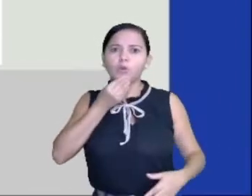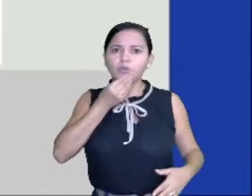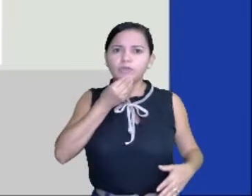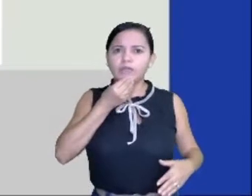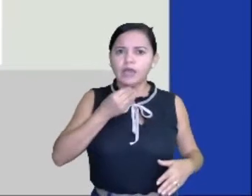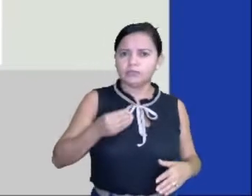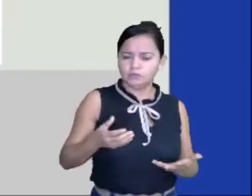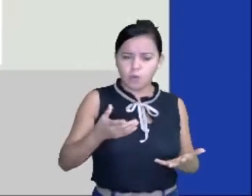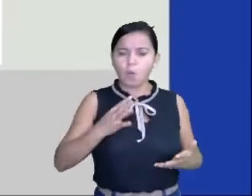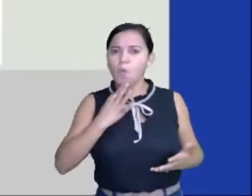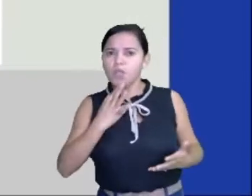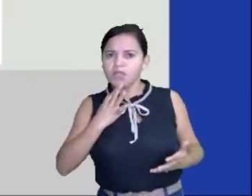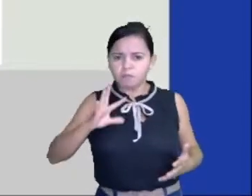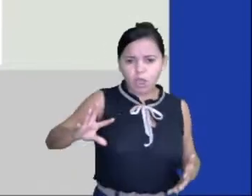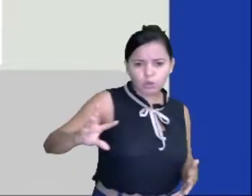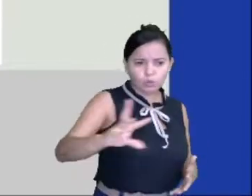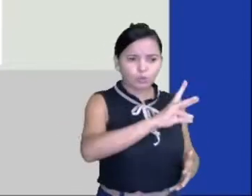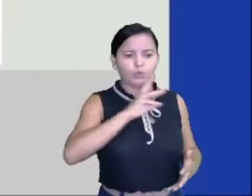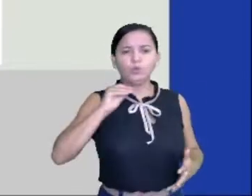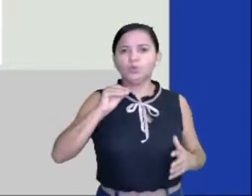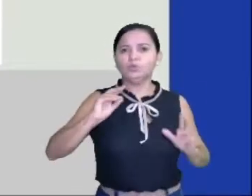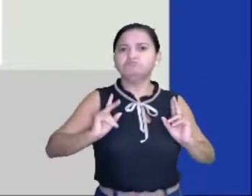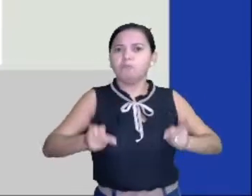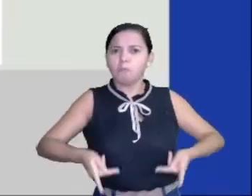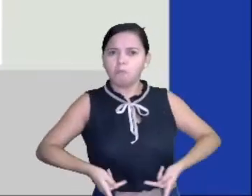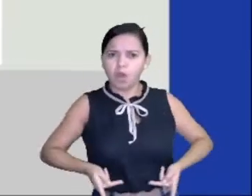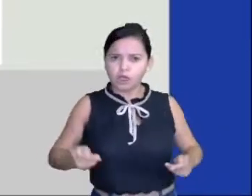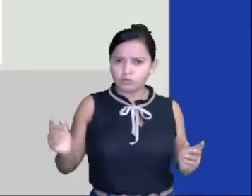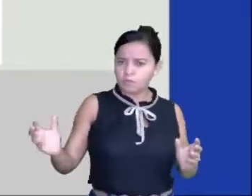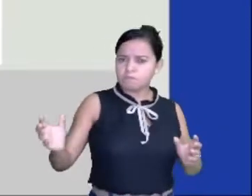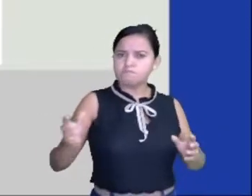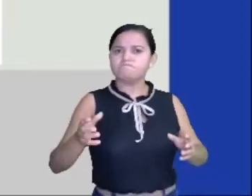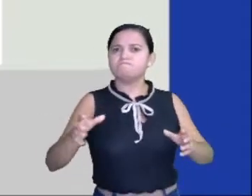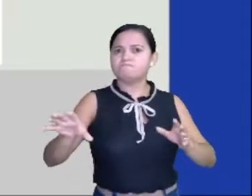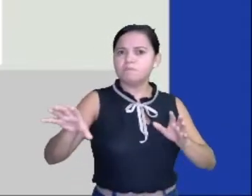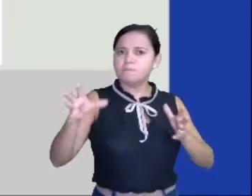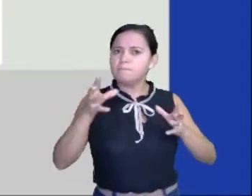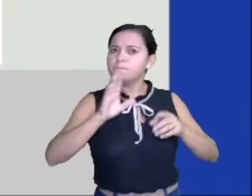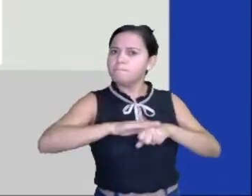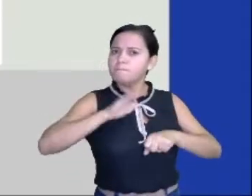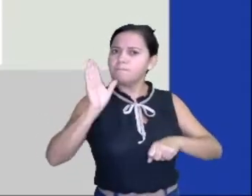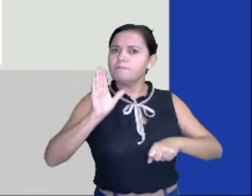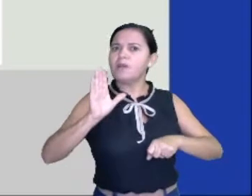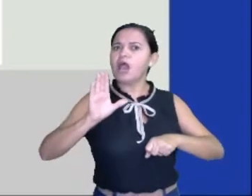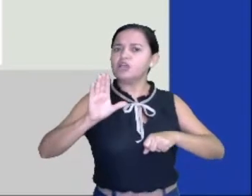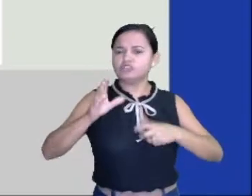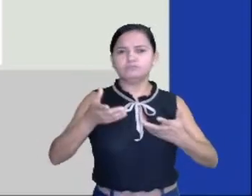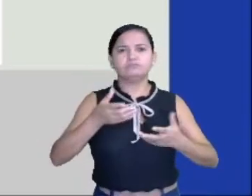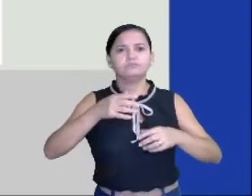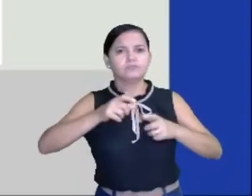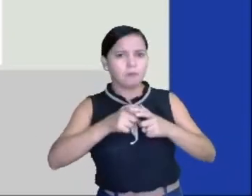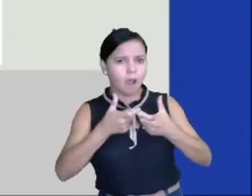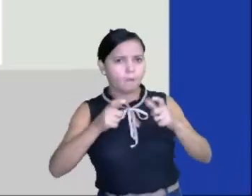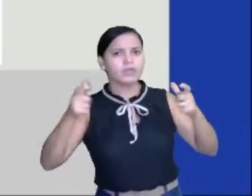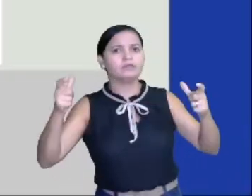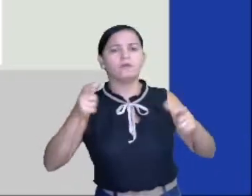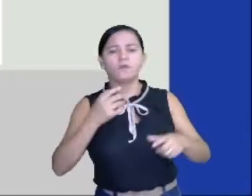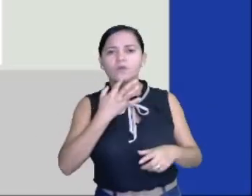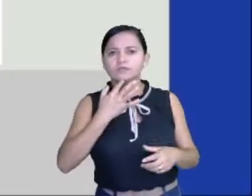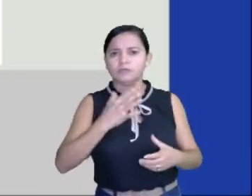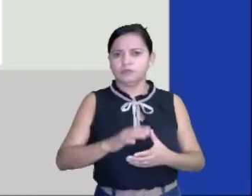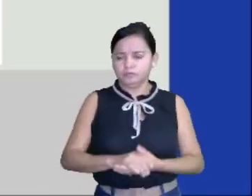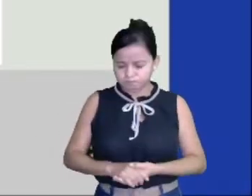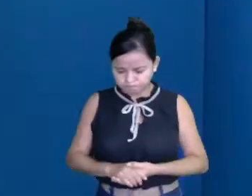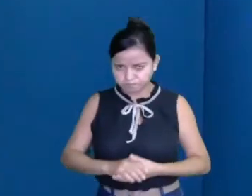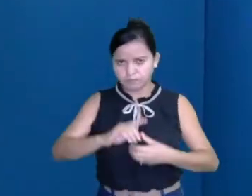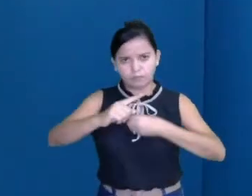evolução do conhecimento humano, agregar valor a ela. E nada mais atual do que a gente falar dos modelos atômicos. E a gente teria, basicamente, volta